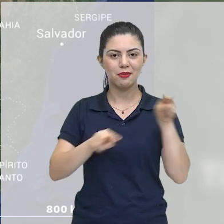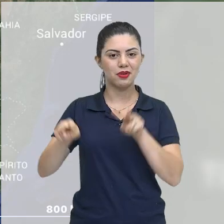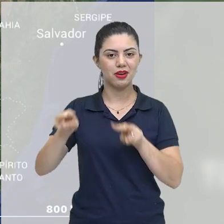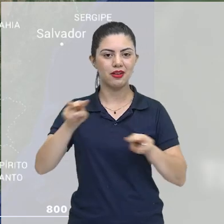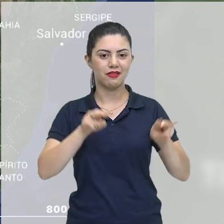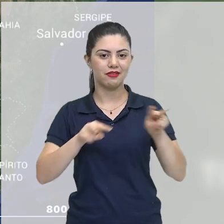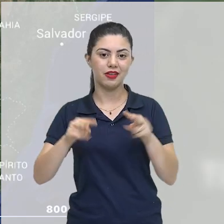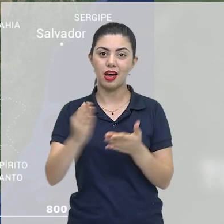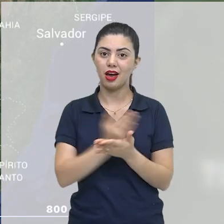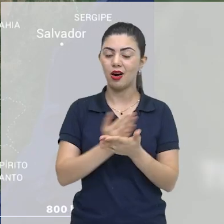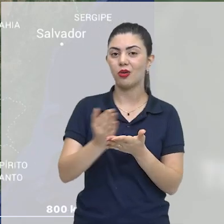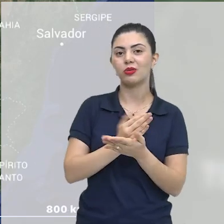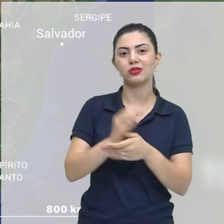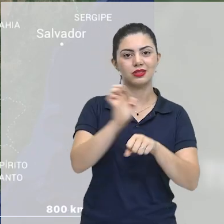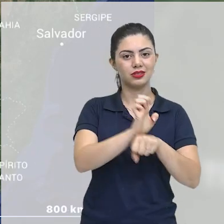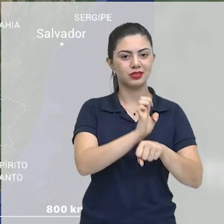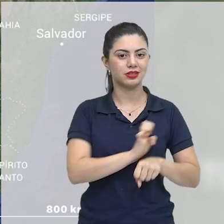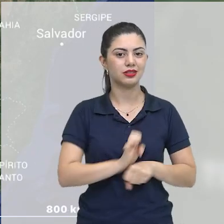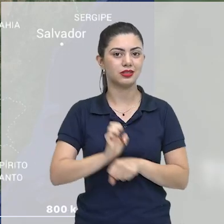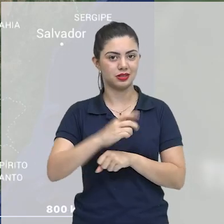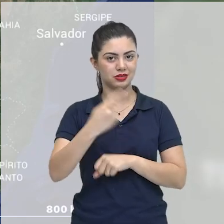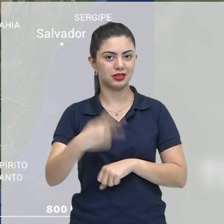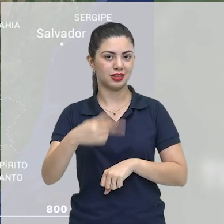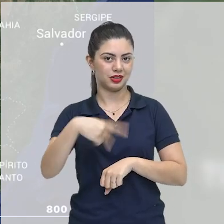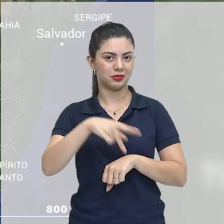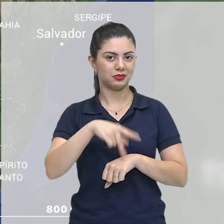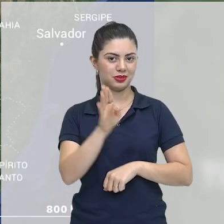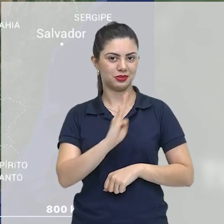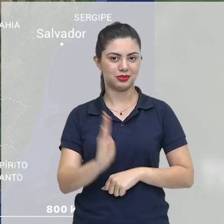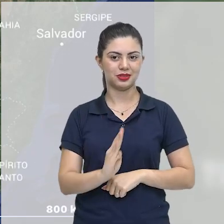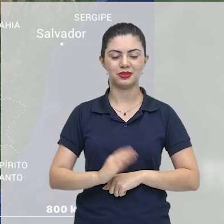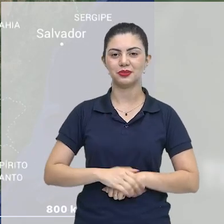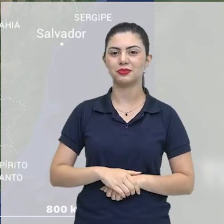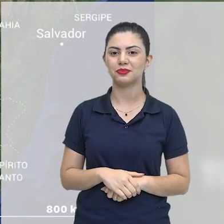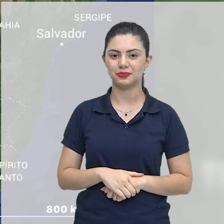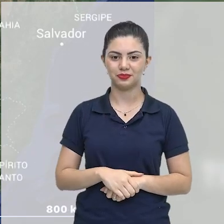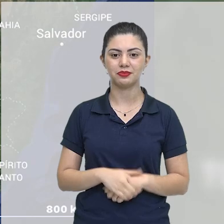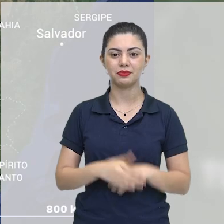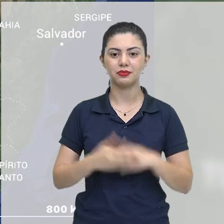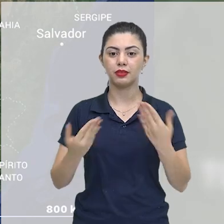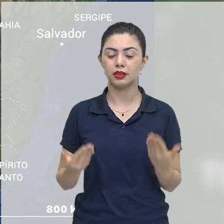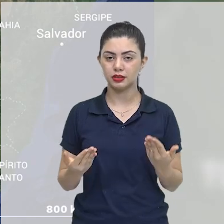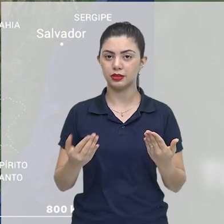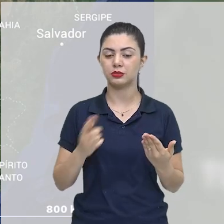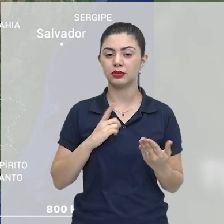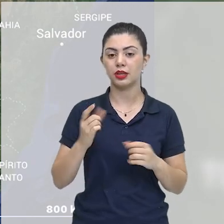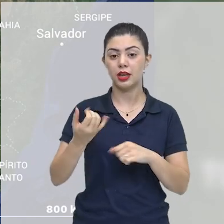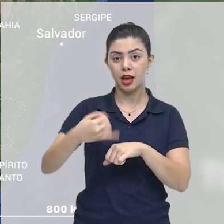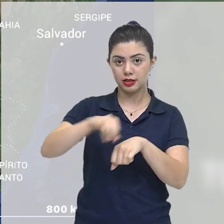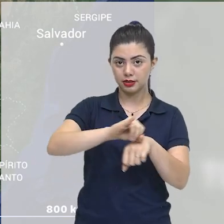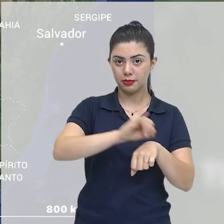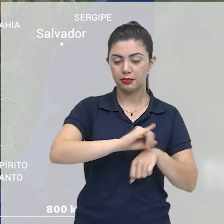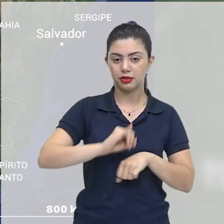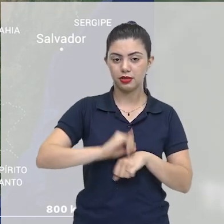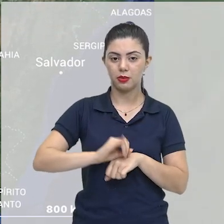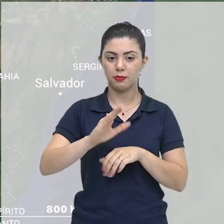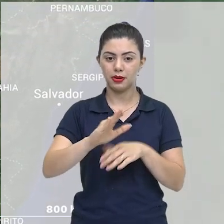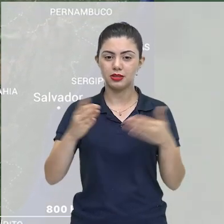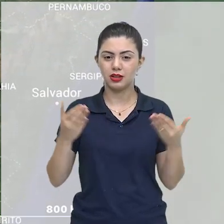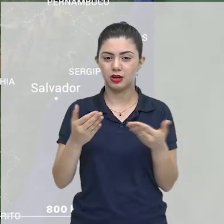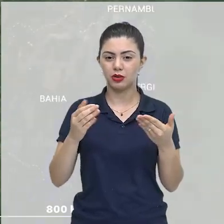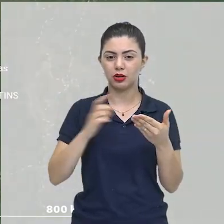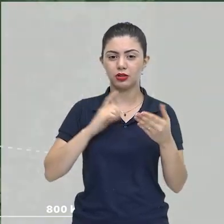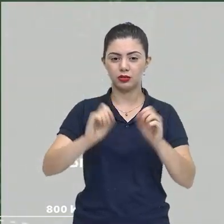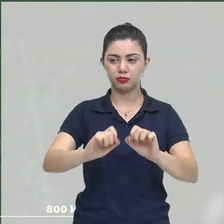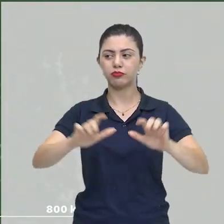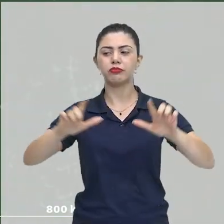algumas confederações, né? Alguns estados que compõem o nosso país, o Brasil, e suas respectivas capitais. Mas vamos ampliando aqui,